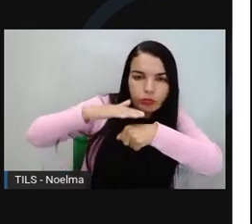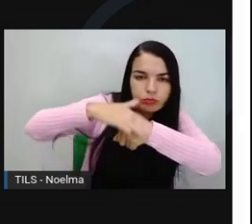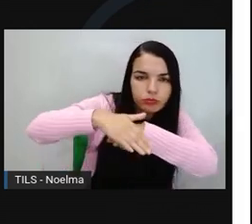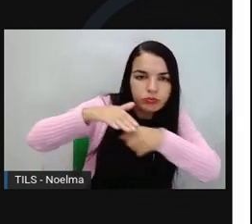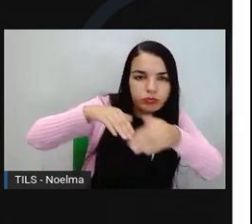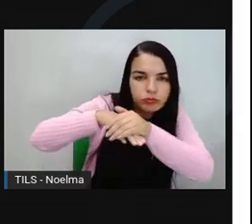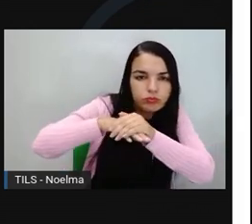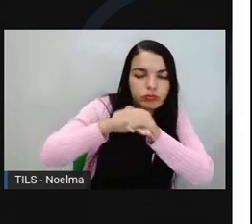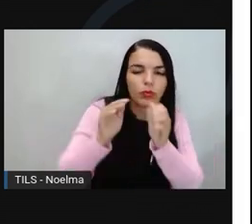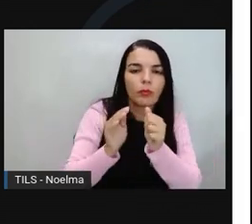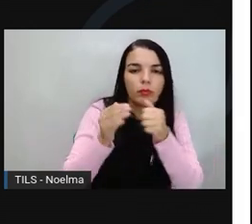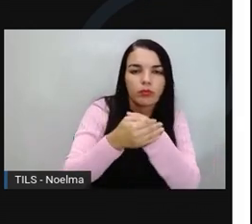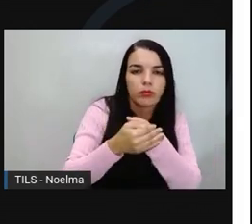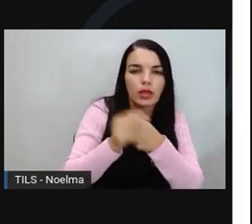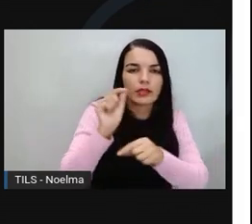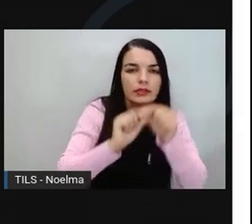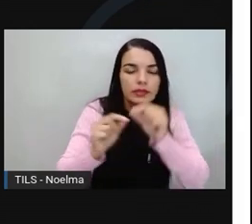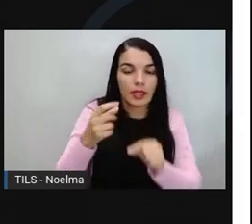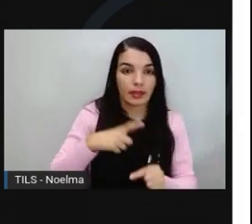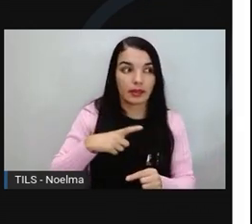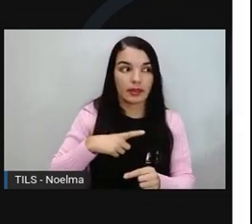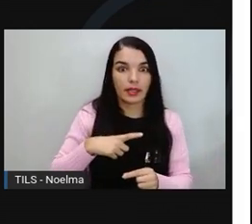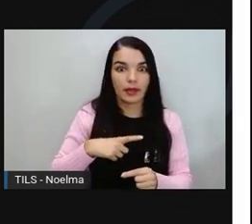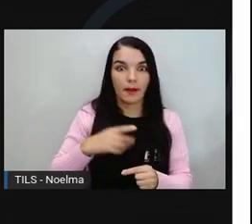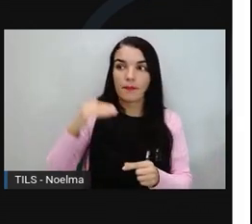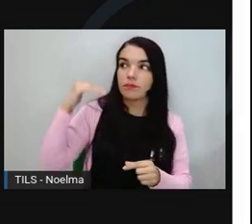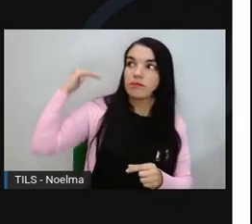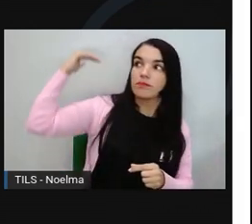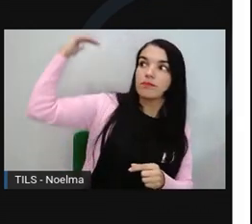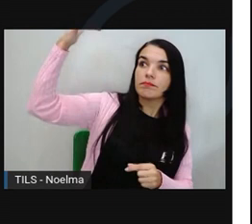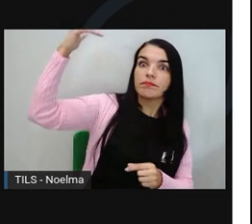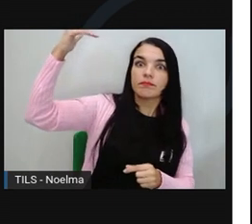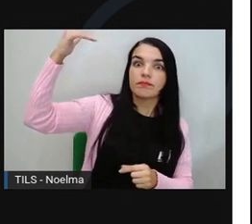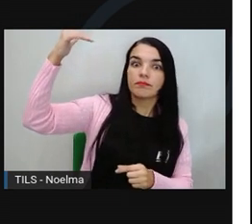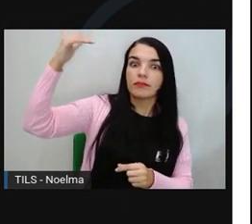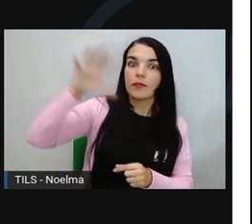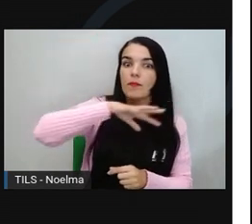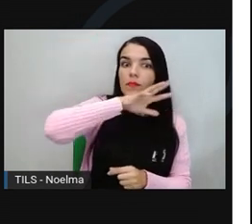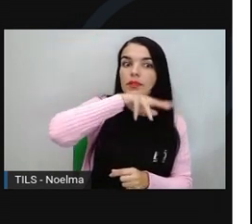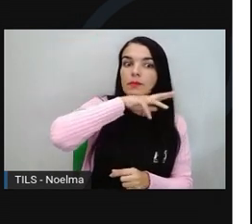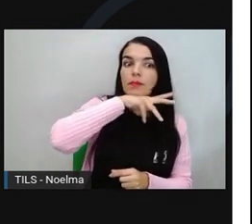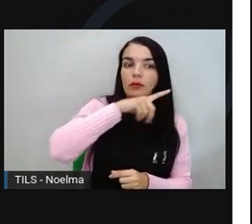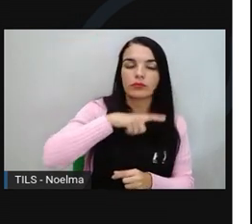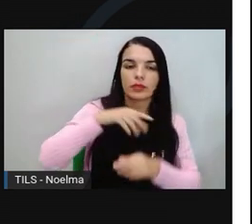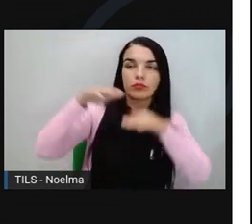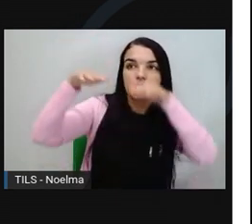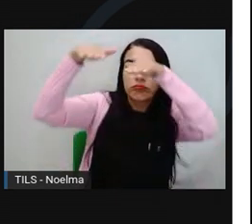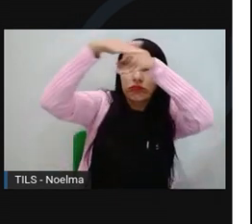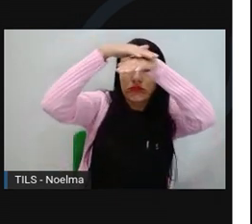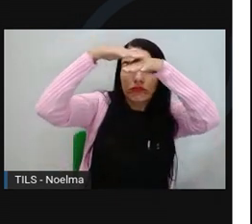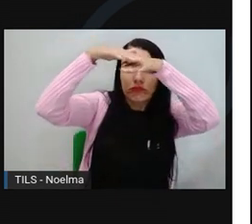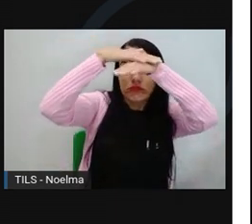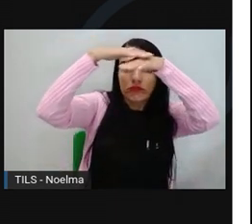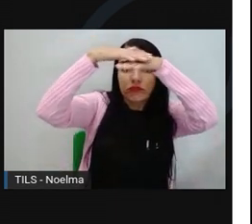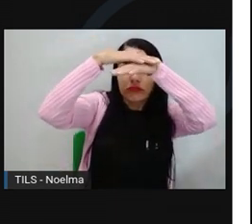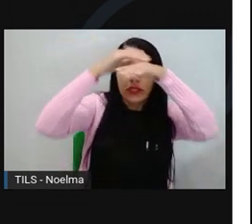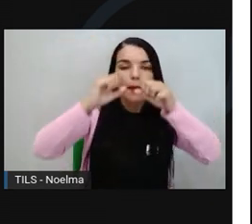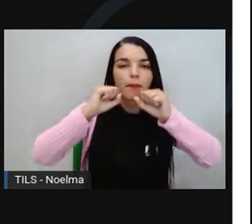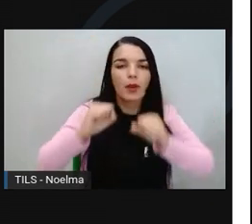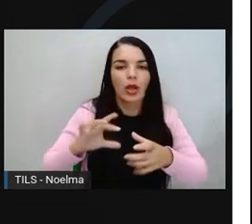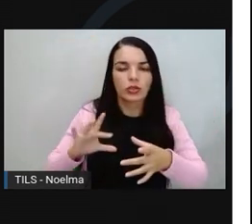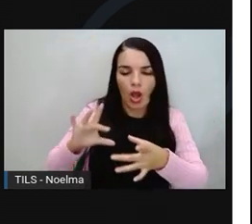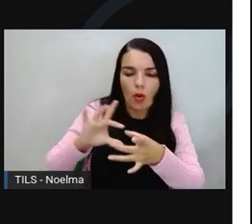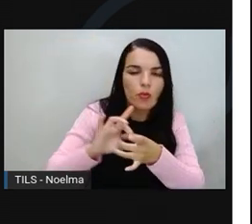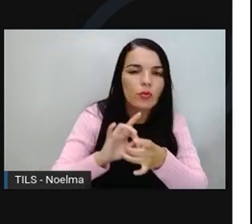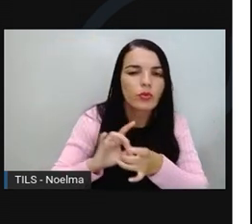Ao se verificar a presença de um animal no topo da cadeia, num certo ecossistema, podemos supor que os níveis tróficos